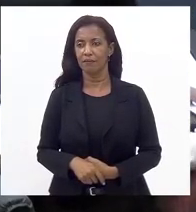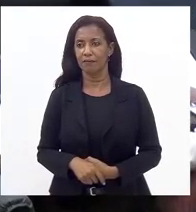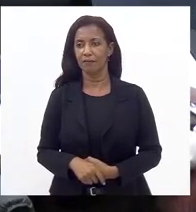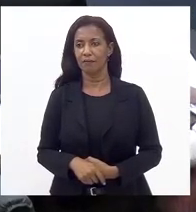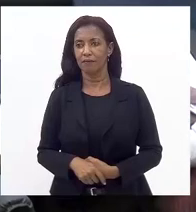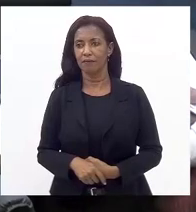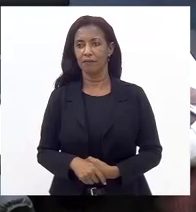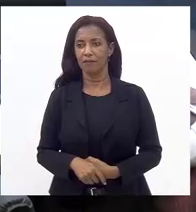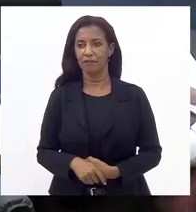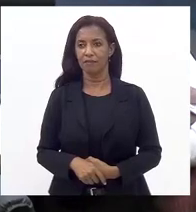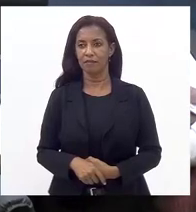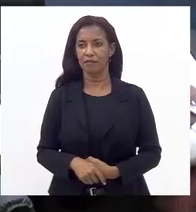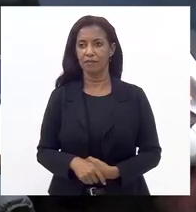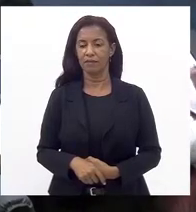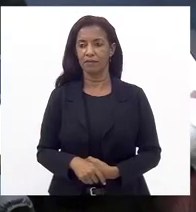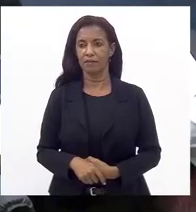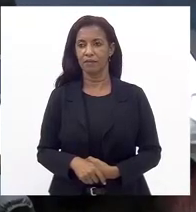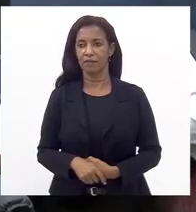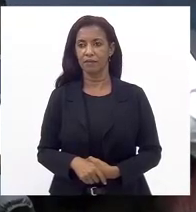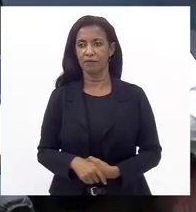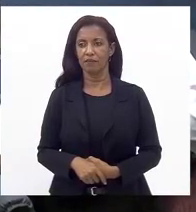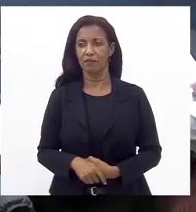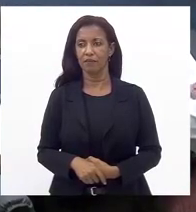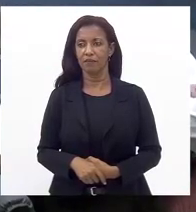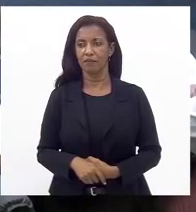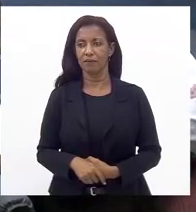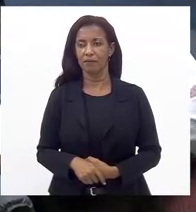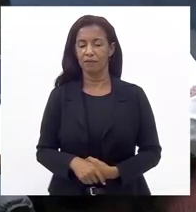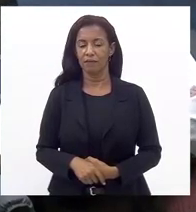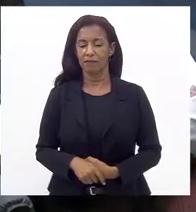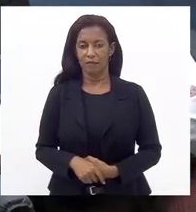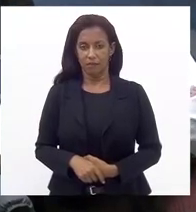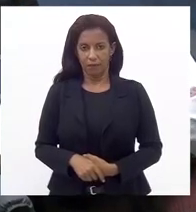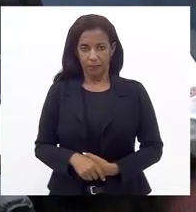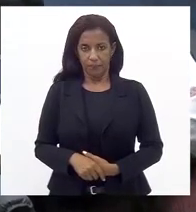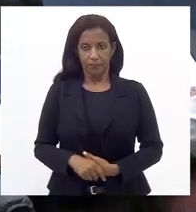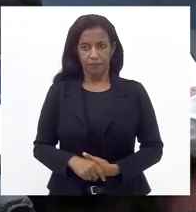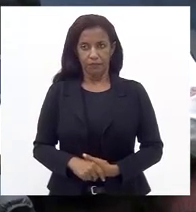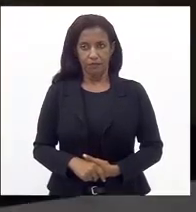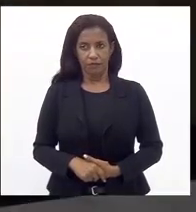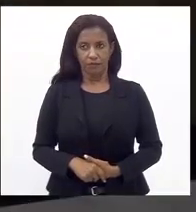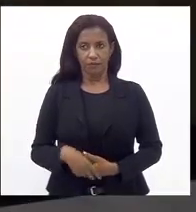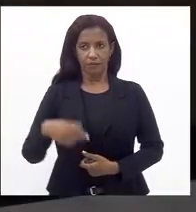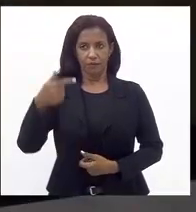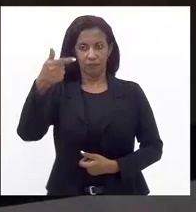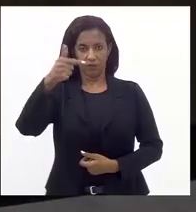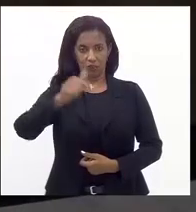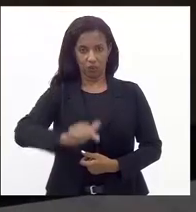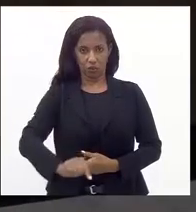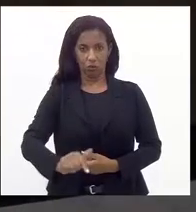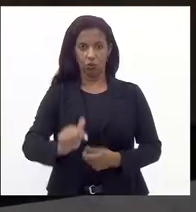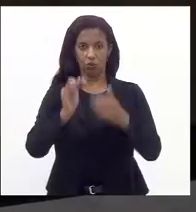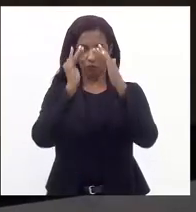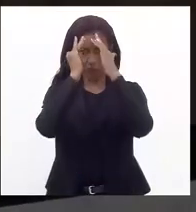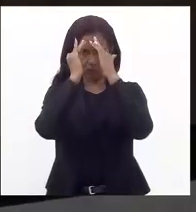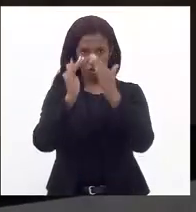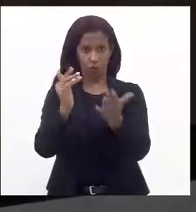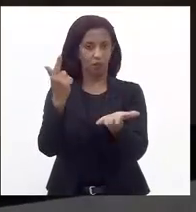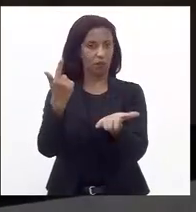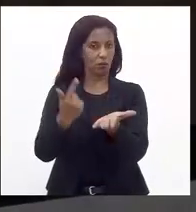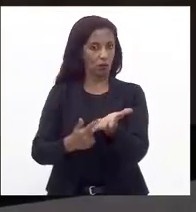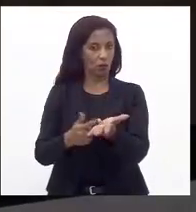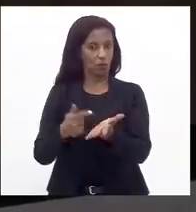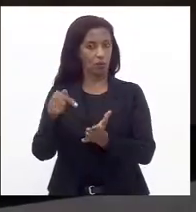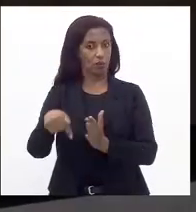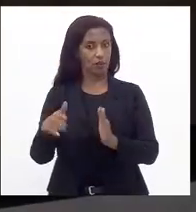o primitivo por favor E mais uma vez respeitando o acordo feito nesta